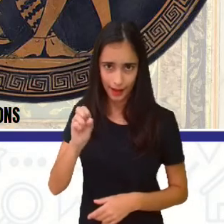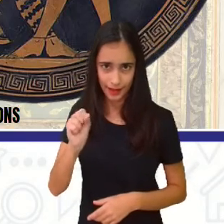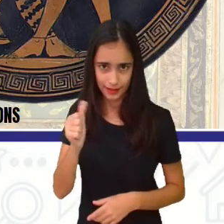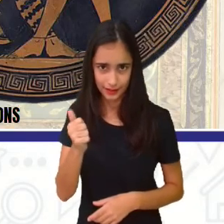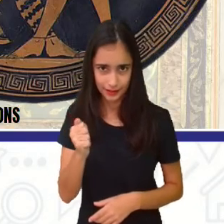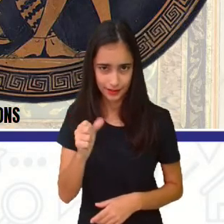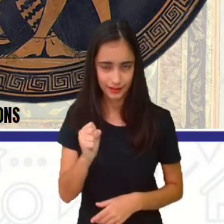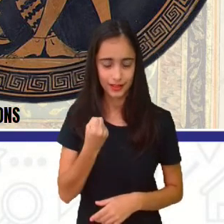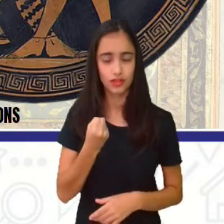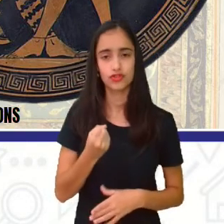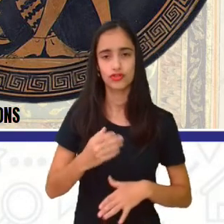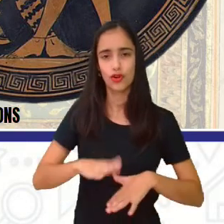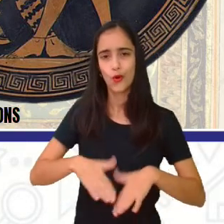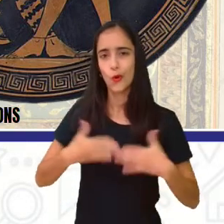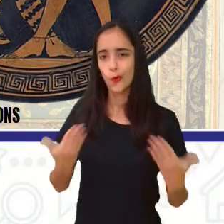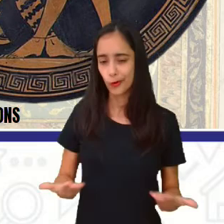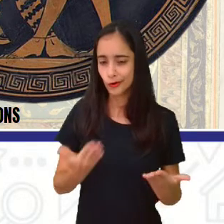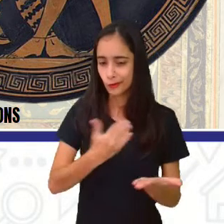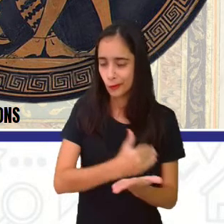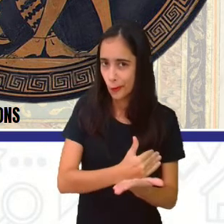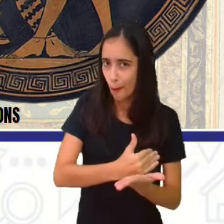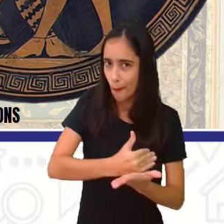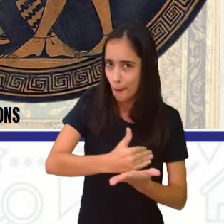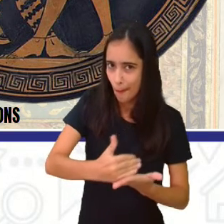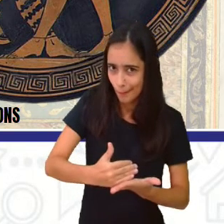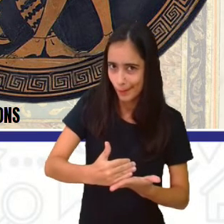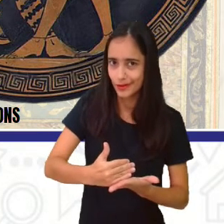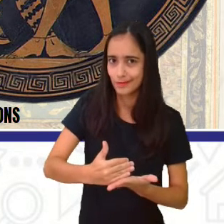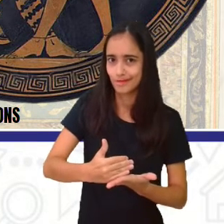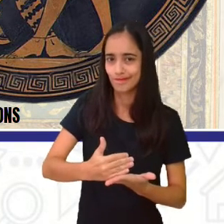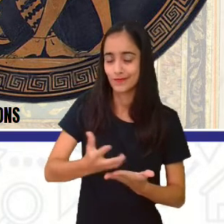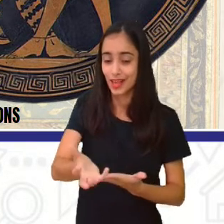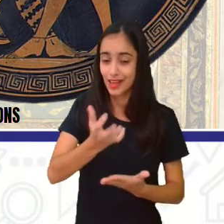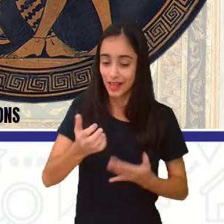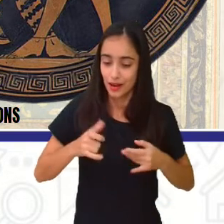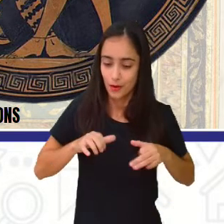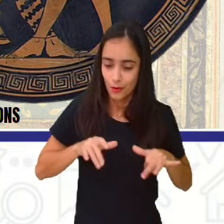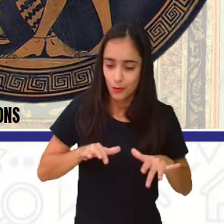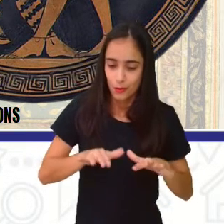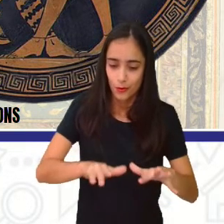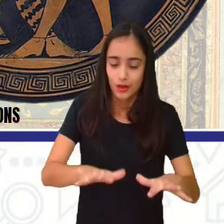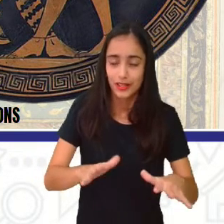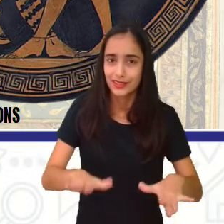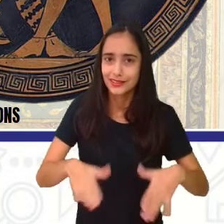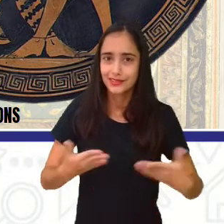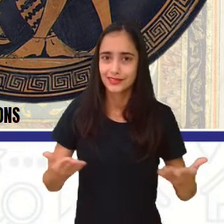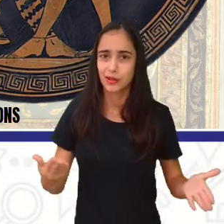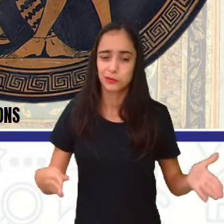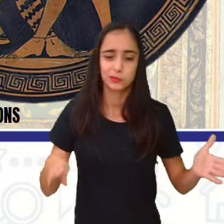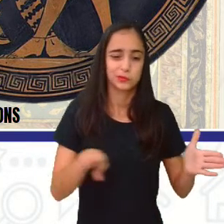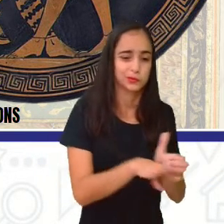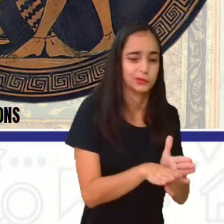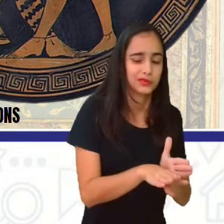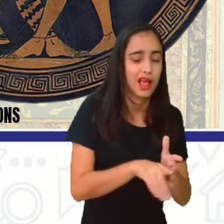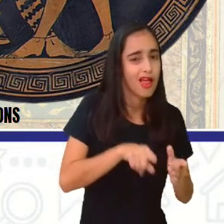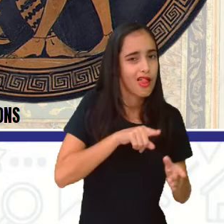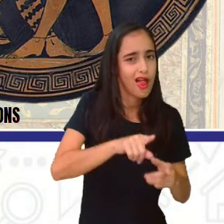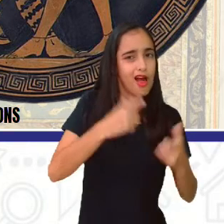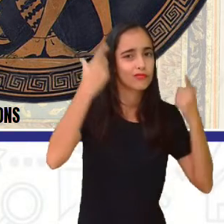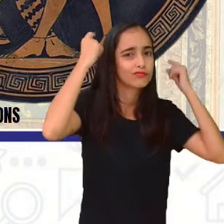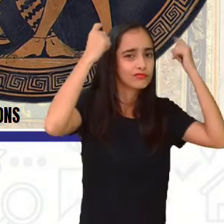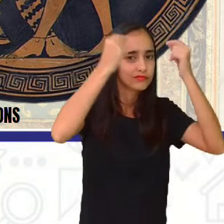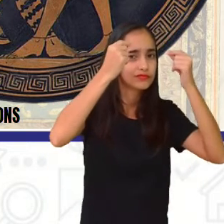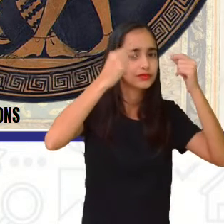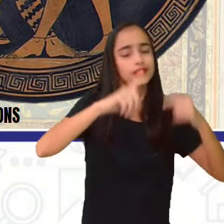de expansão, certo? Eles vão se chocar ali com os gregos e isso vai resultar num